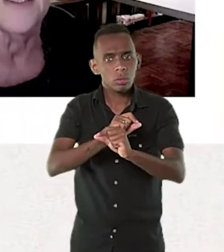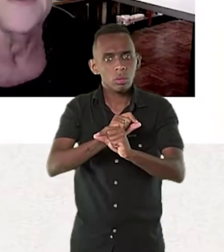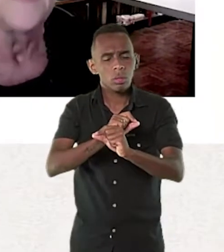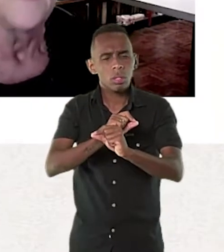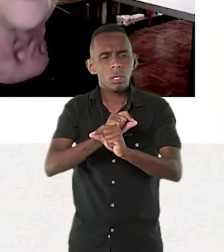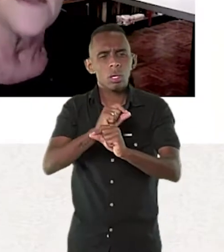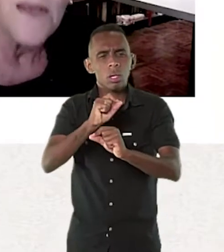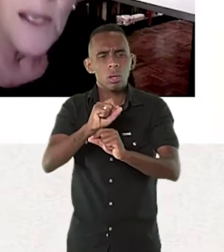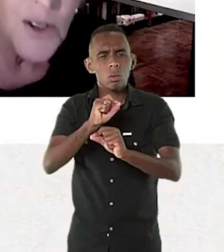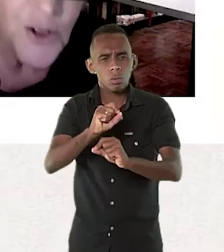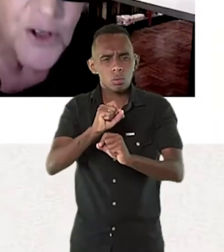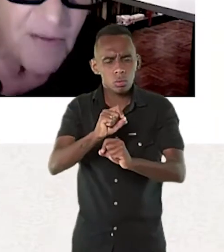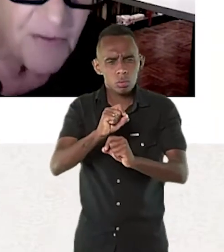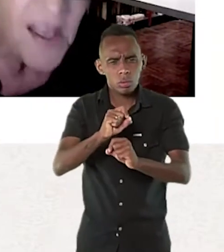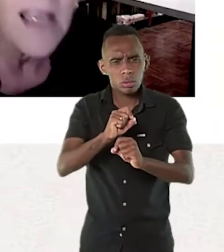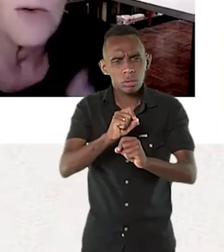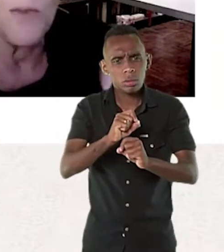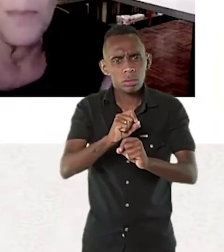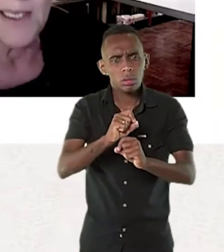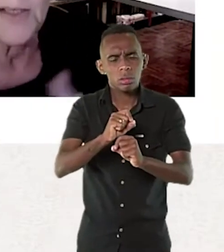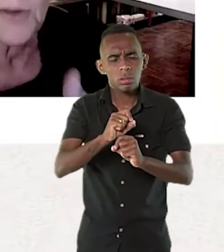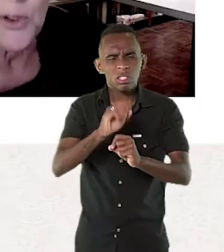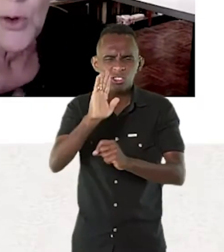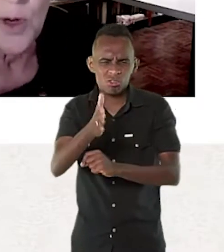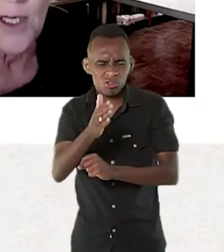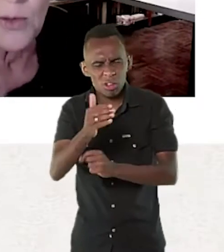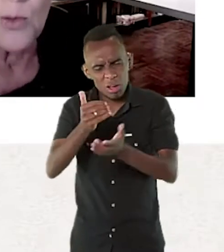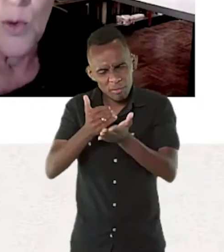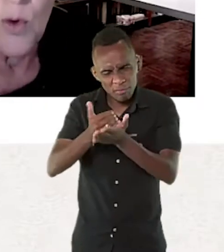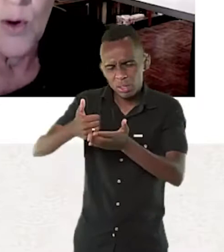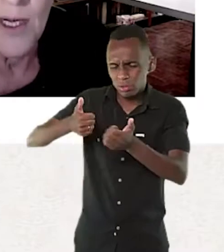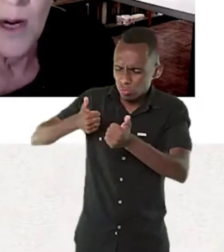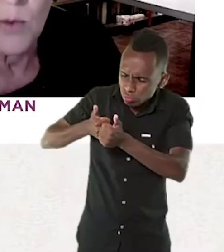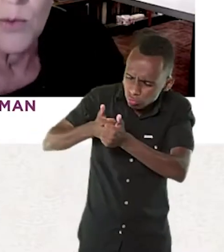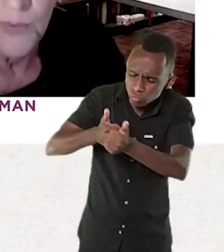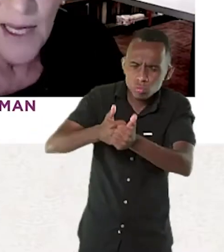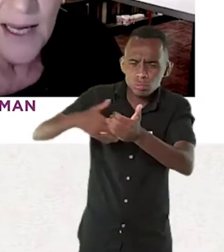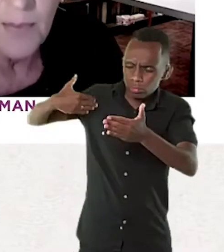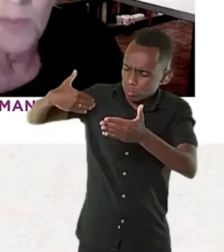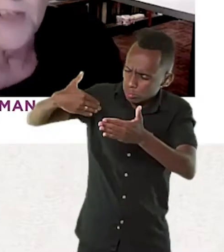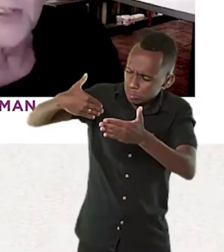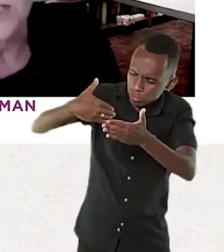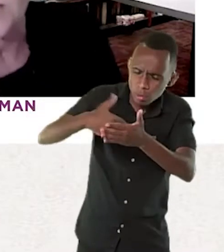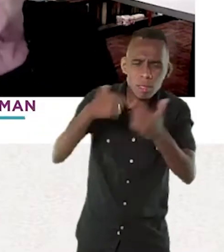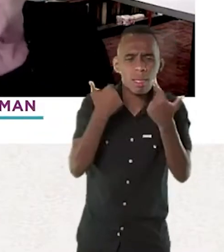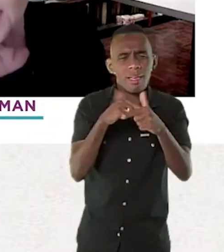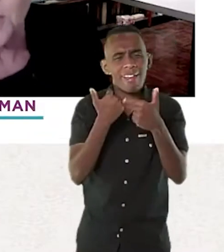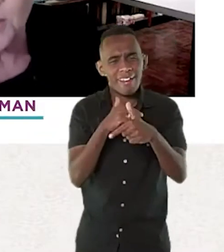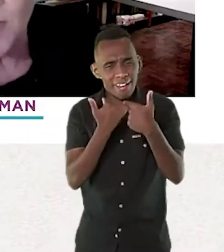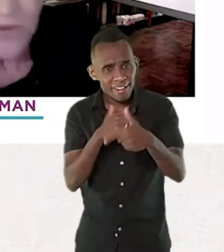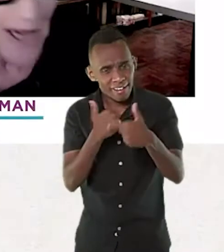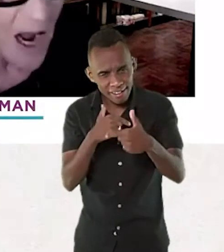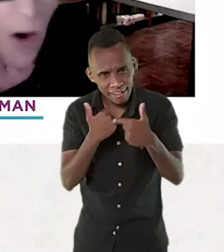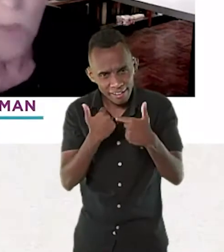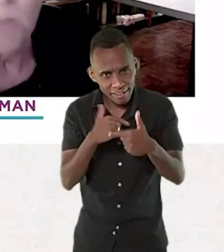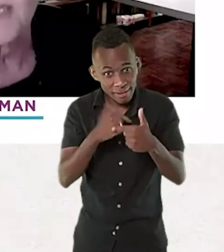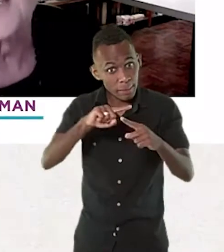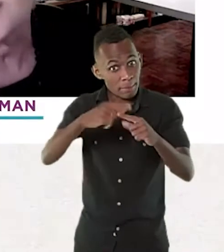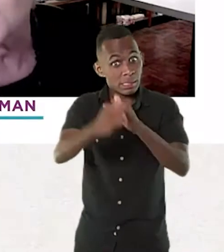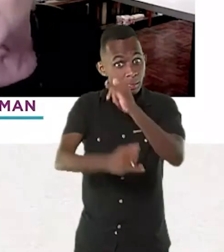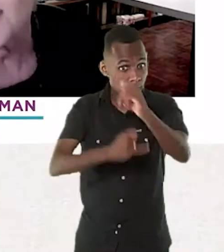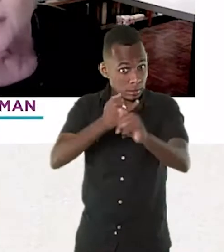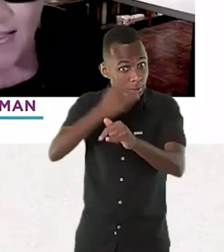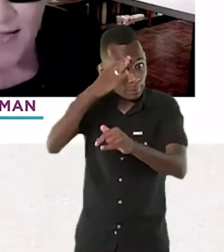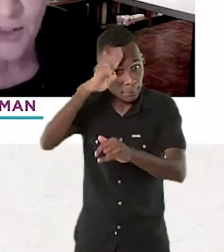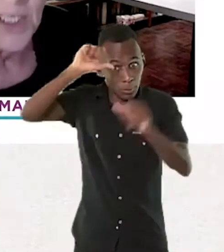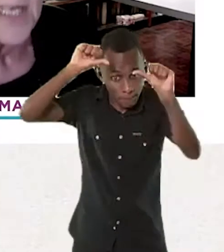nogórdio que já vem acompanhando a história do humor há algum tempo, mas que na internet é central,